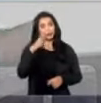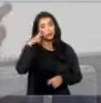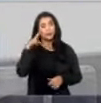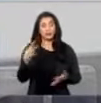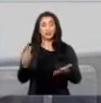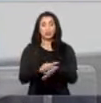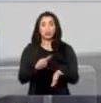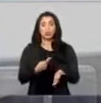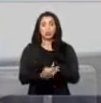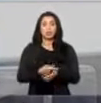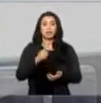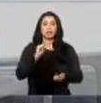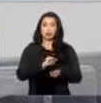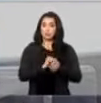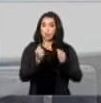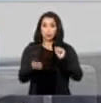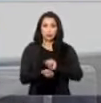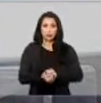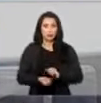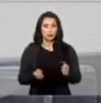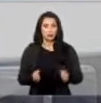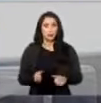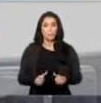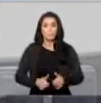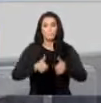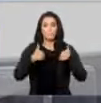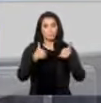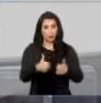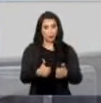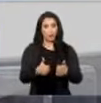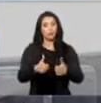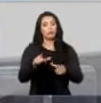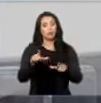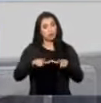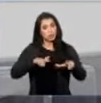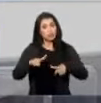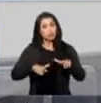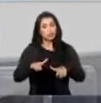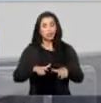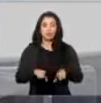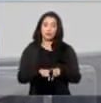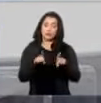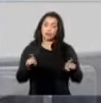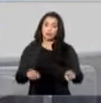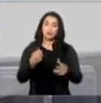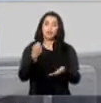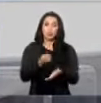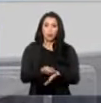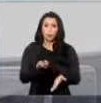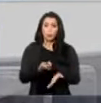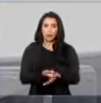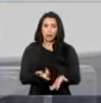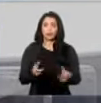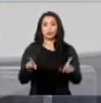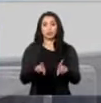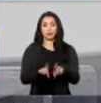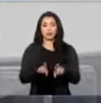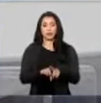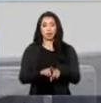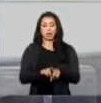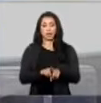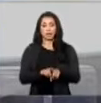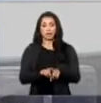eles acham adequados. Isso é excelente, vai dar emprego. Mas é preciso também que eles tenham que comprar produção independente. E isso vai garantir um mercado,